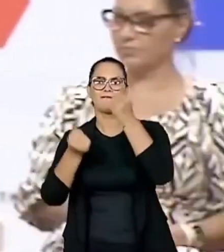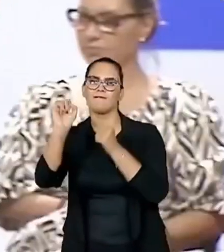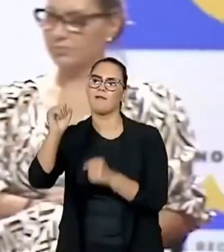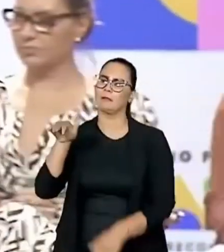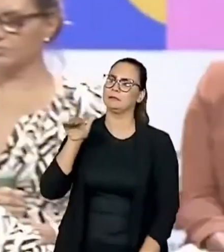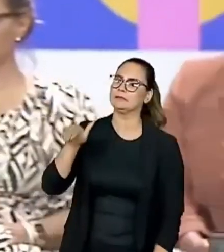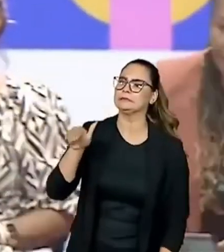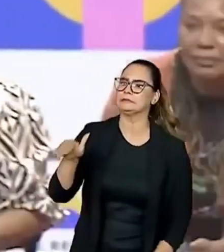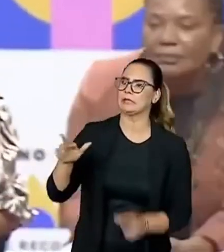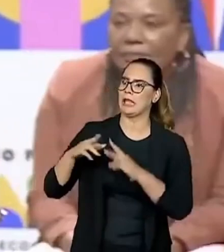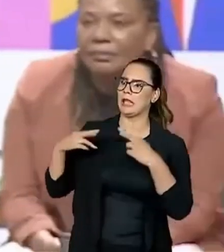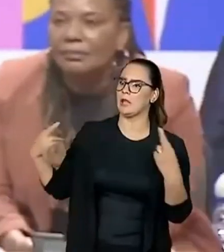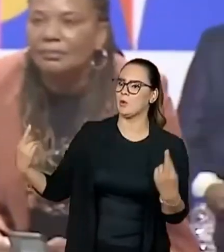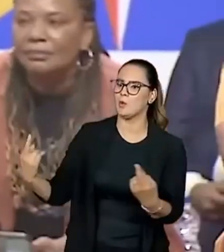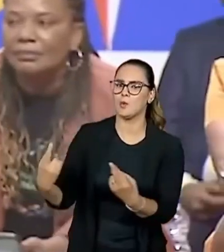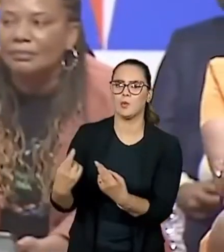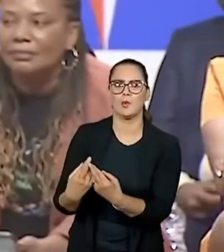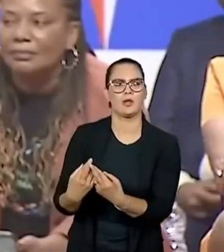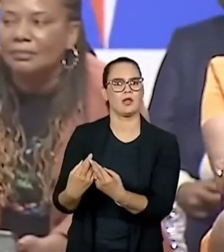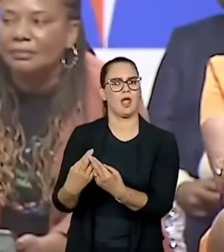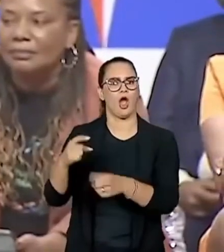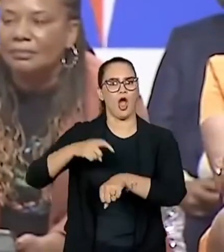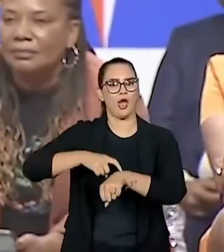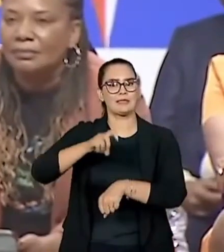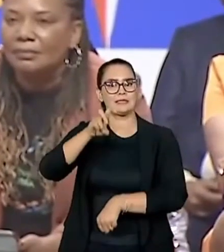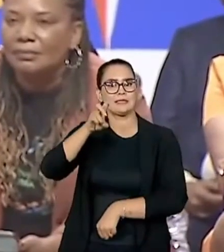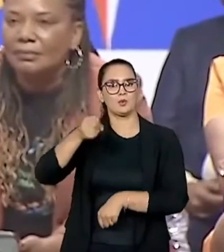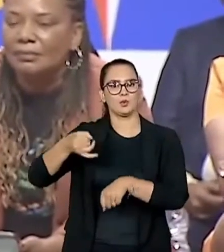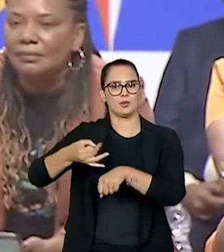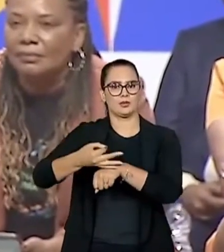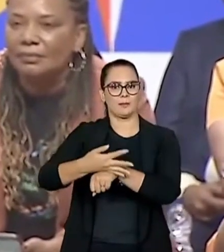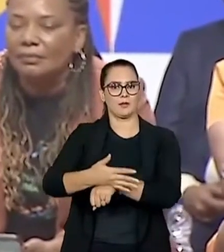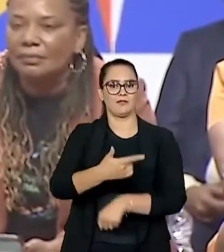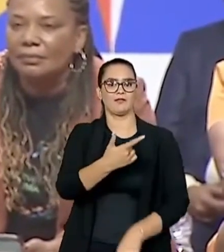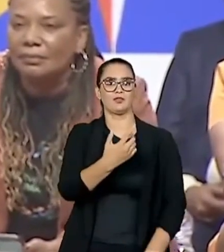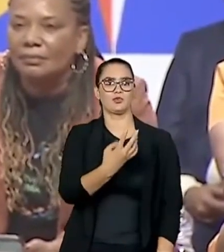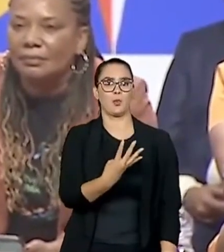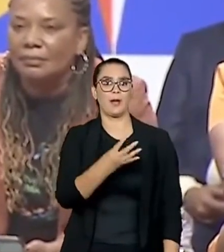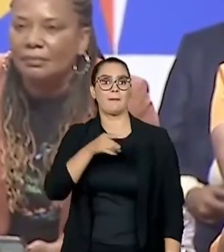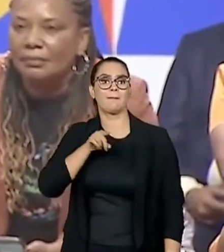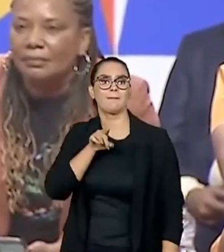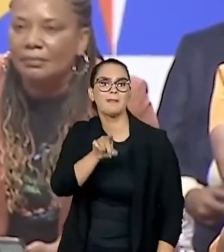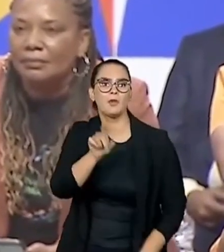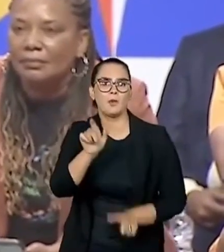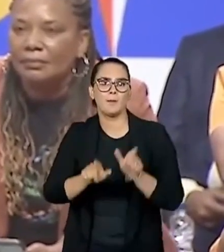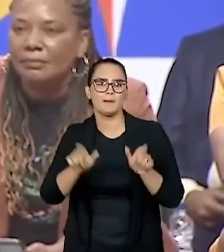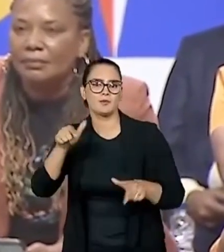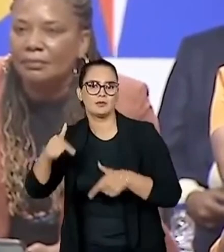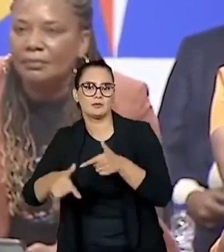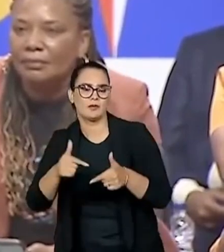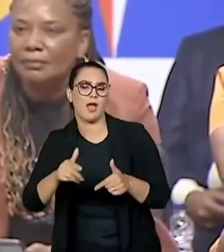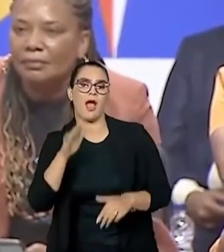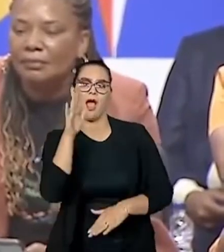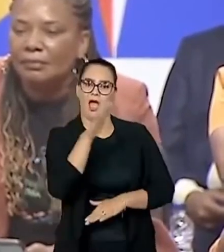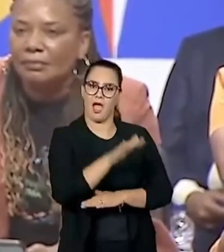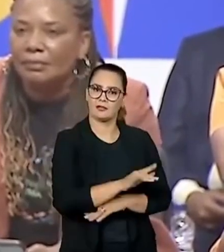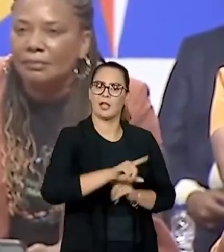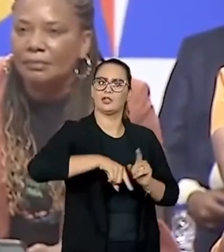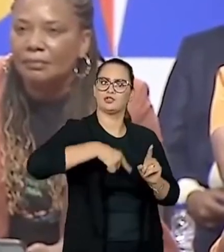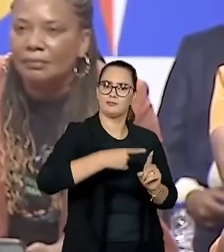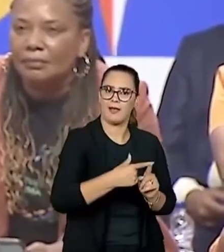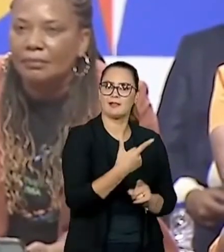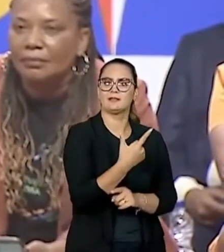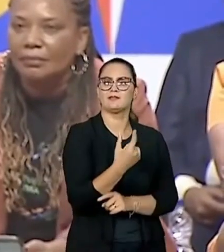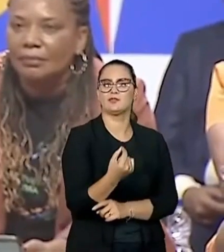fazia assembleia às 5 horas da manhã com 24 mil trabalhadores e à tarde fazia com mais 20 mil